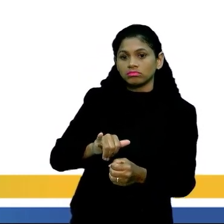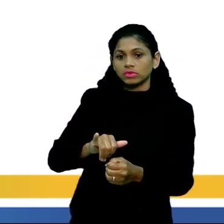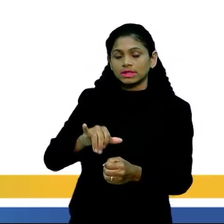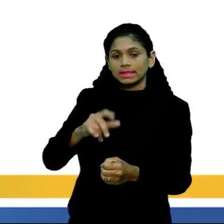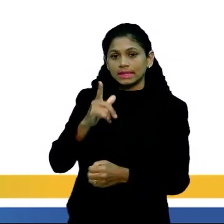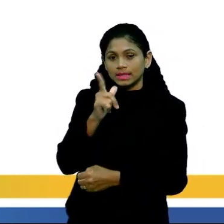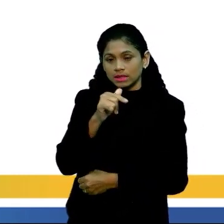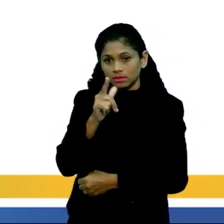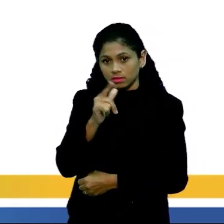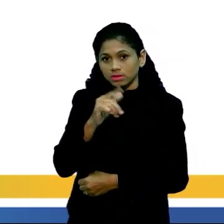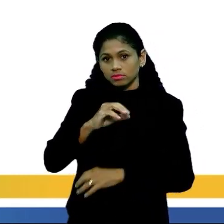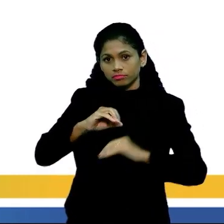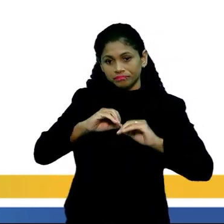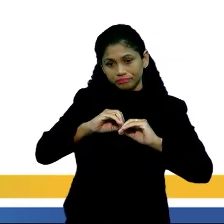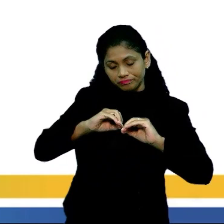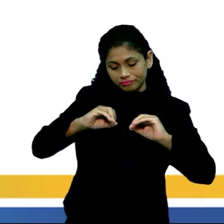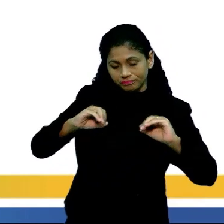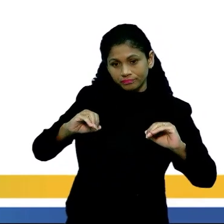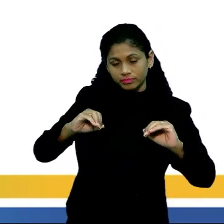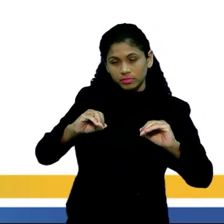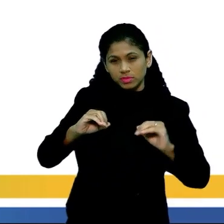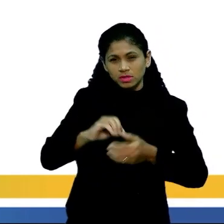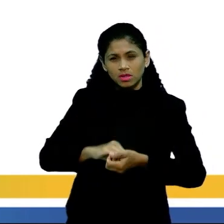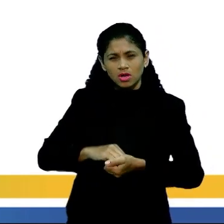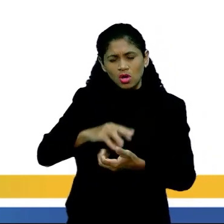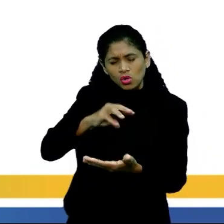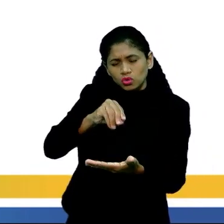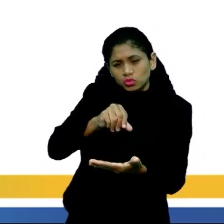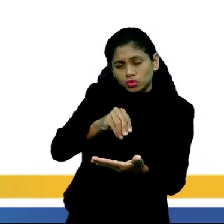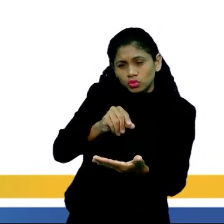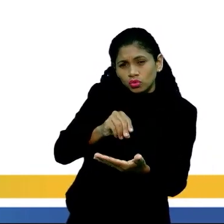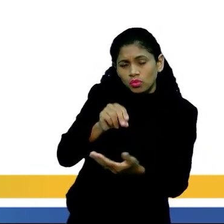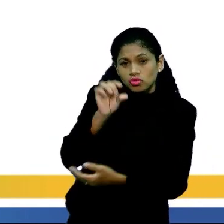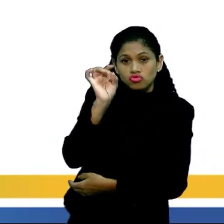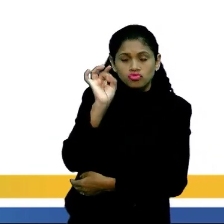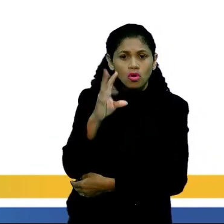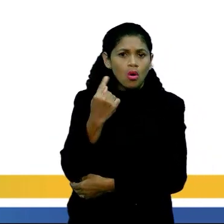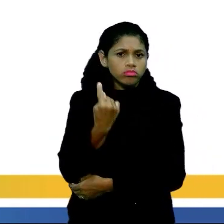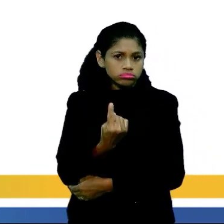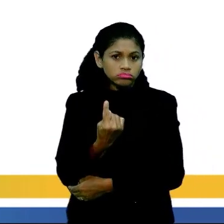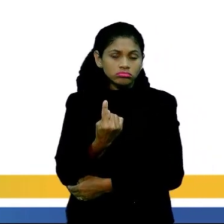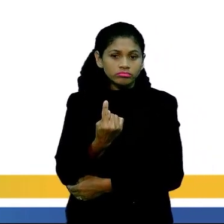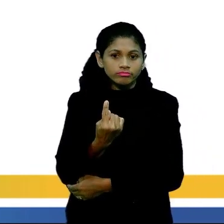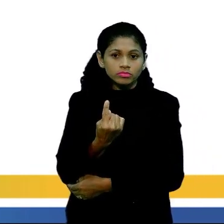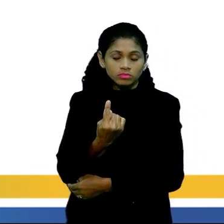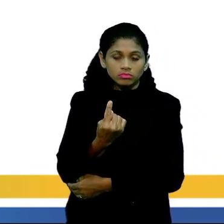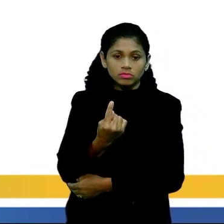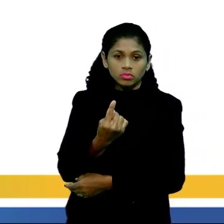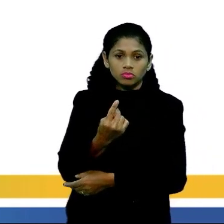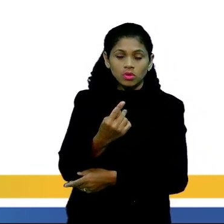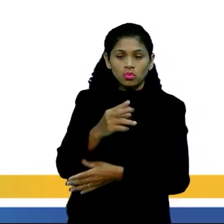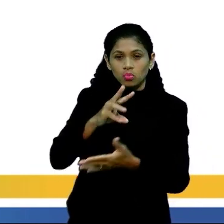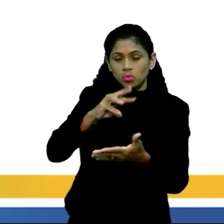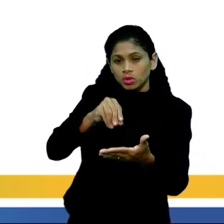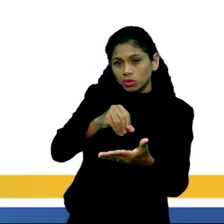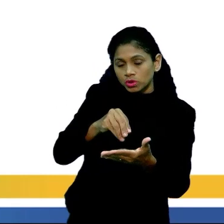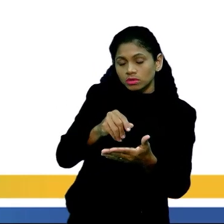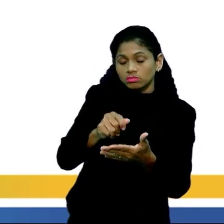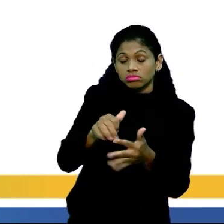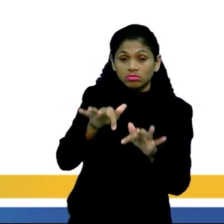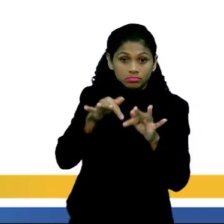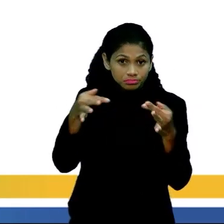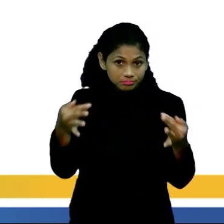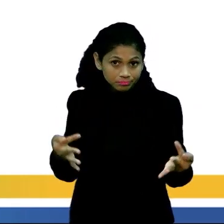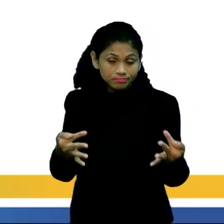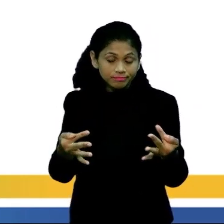de dissolução. Se eu quero dissolver apenas um material, é uma dissolução simples. Se há necessidade de dissolver